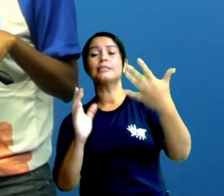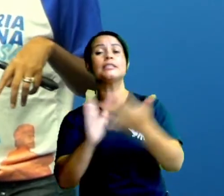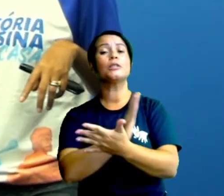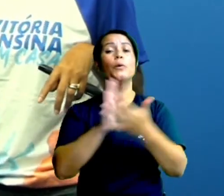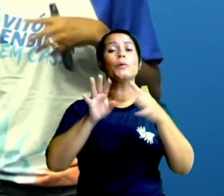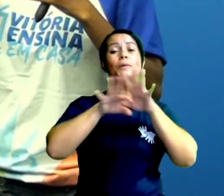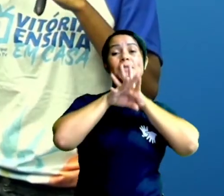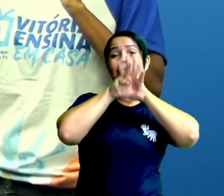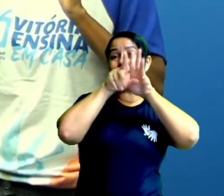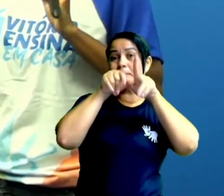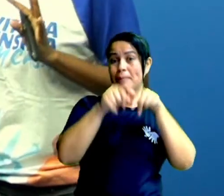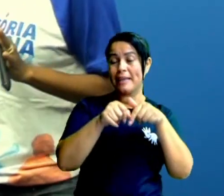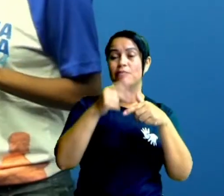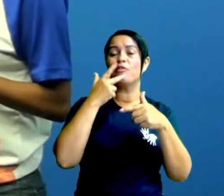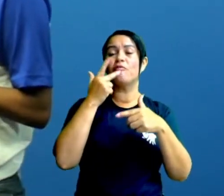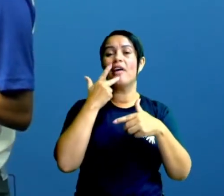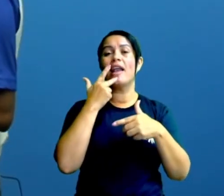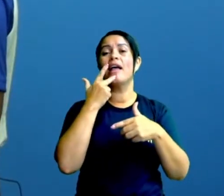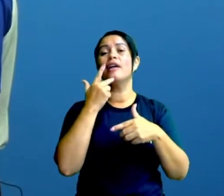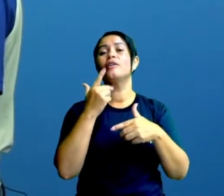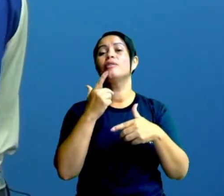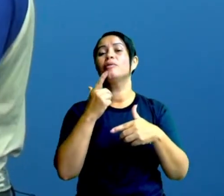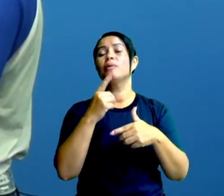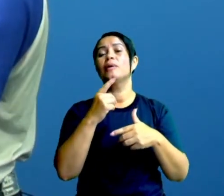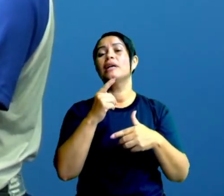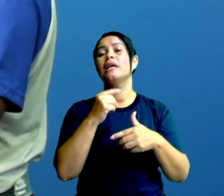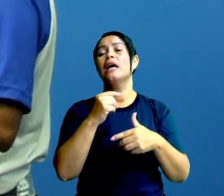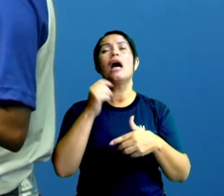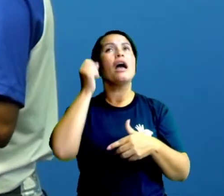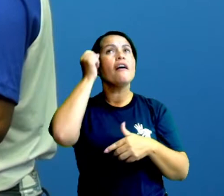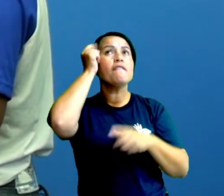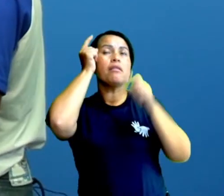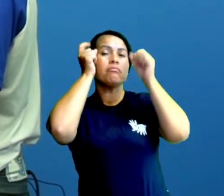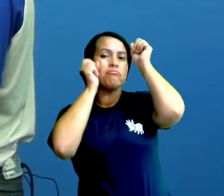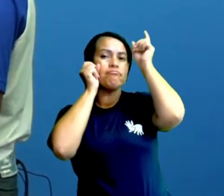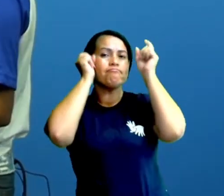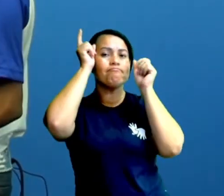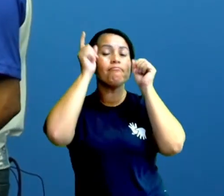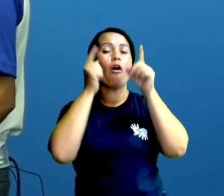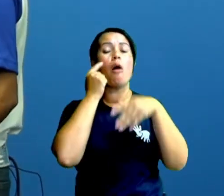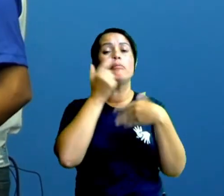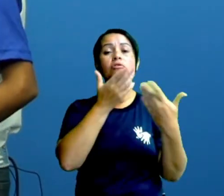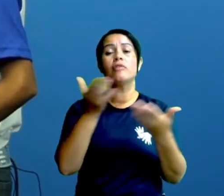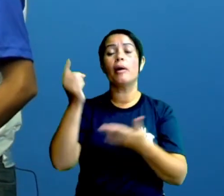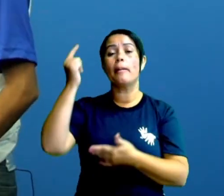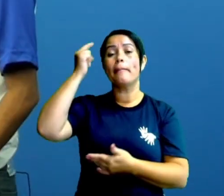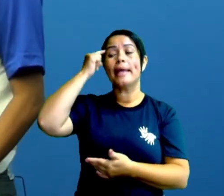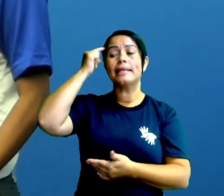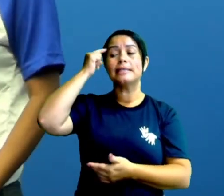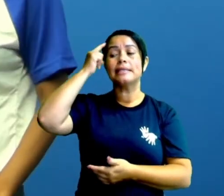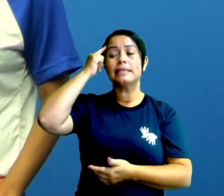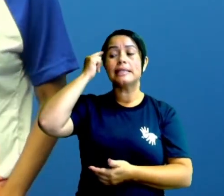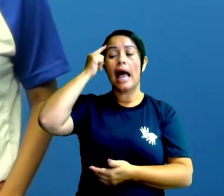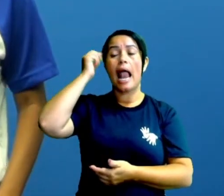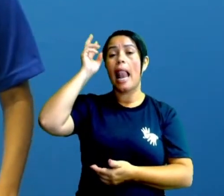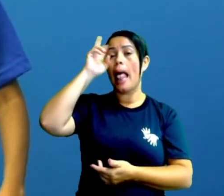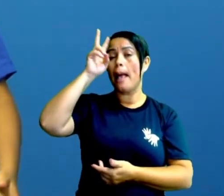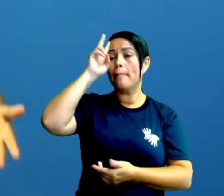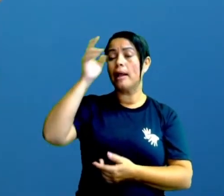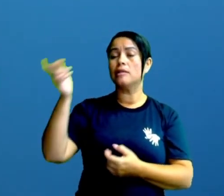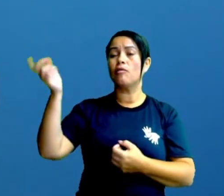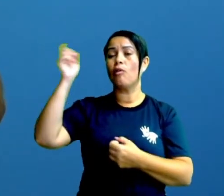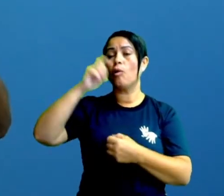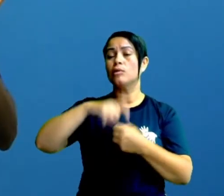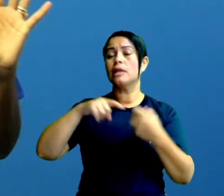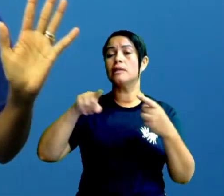alguns animais que ele foi aí né inventando Então vamos pensar aqui agora lembrando